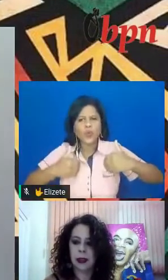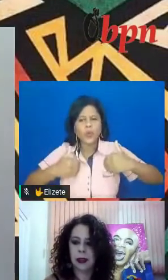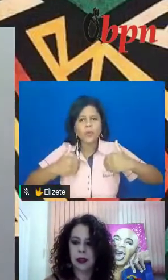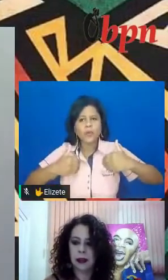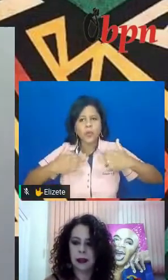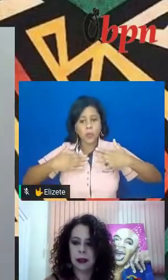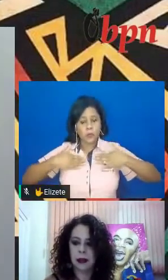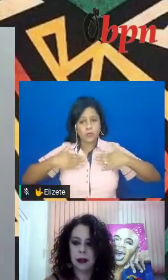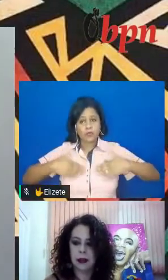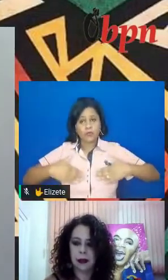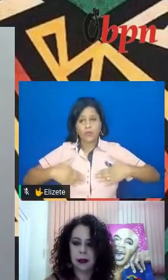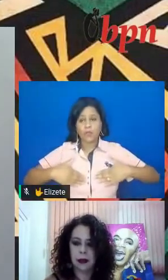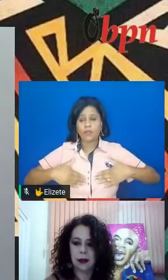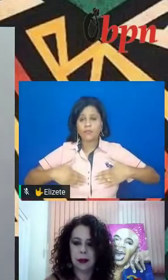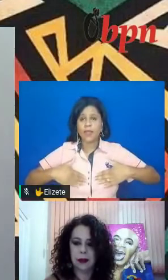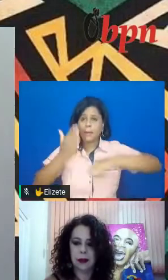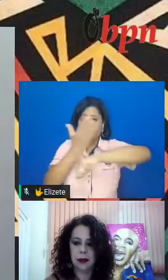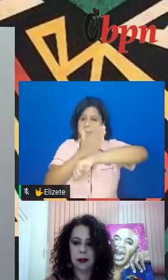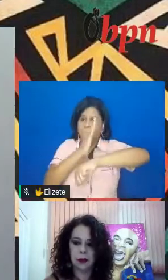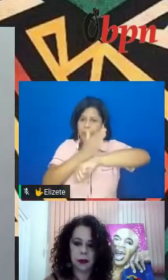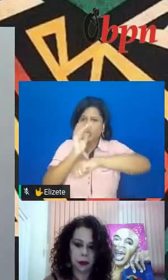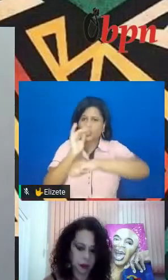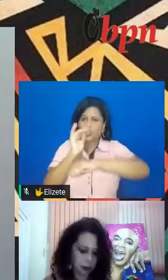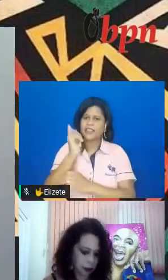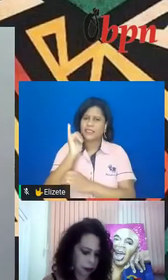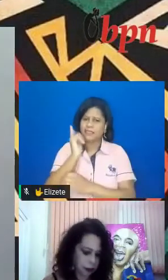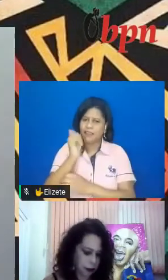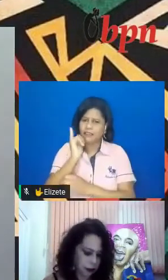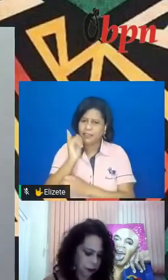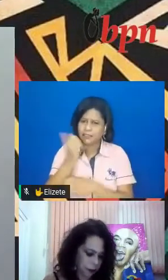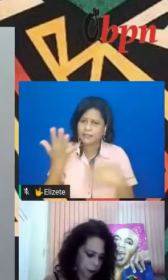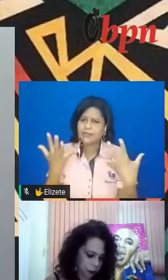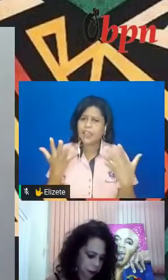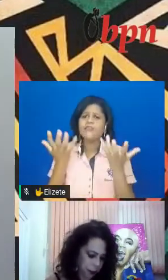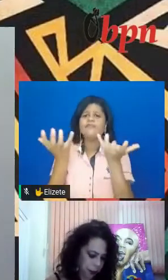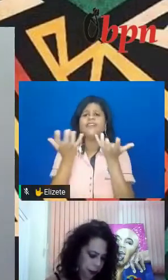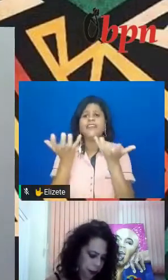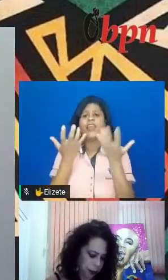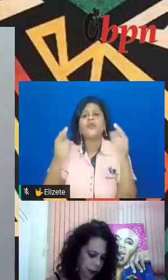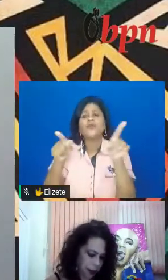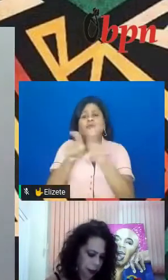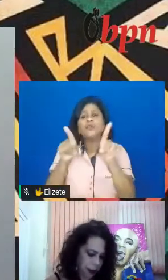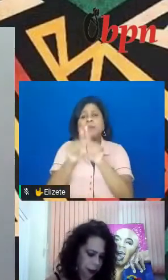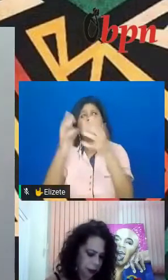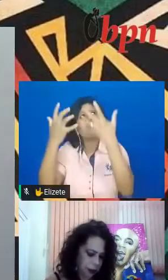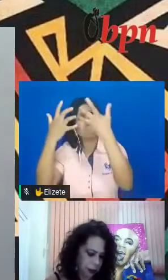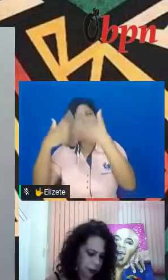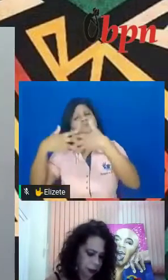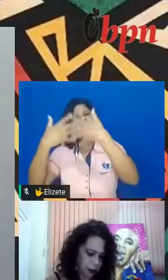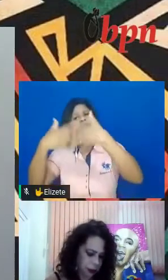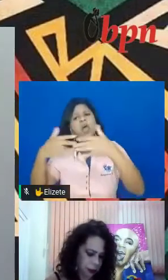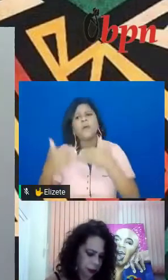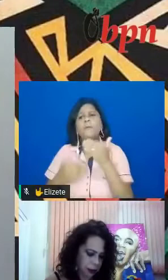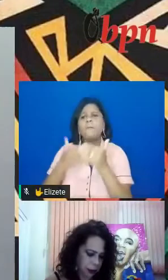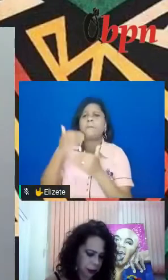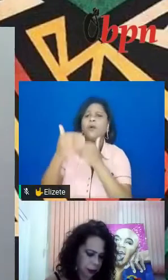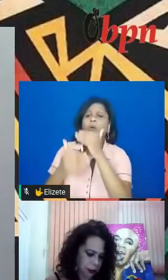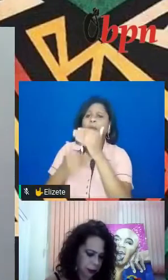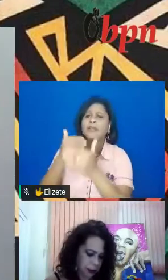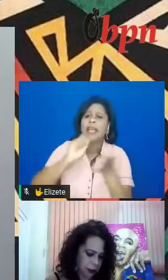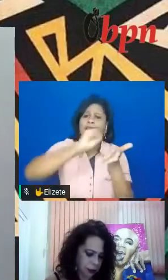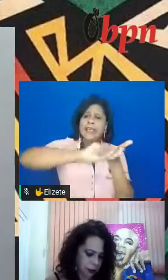o exercício da narração, que eu quero também pensar o processo de